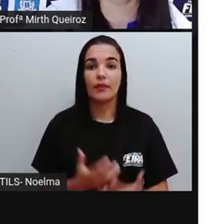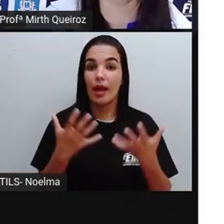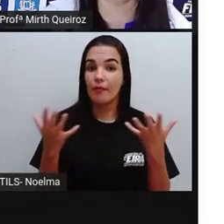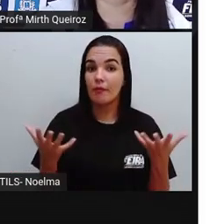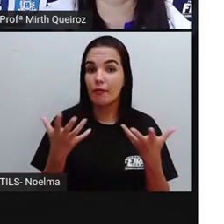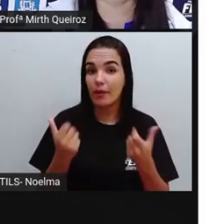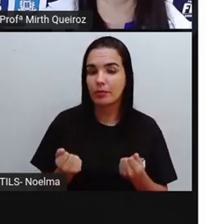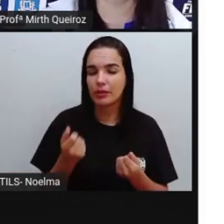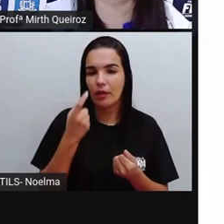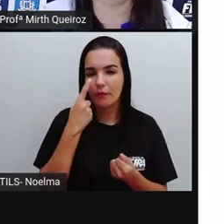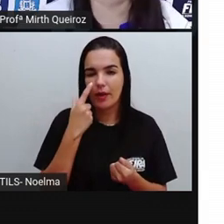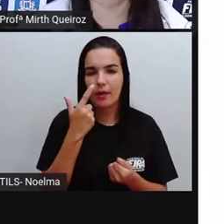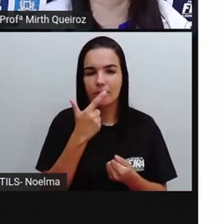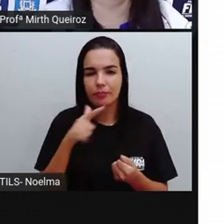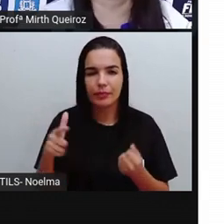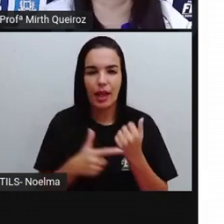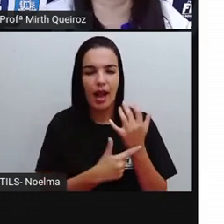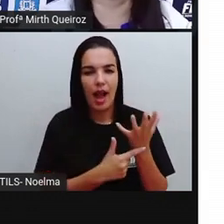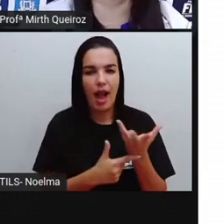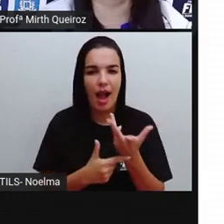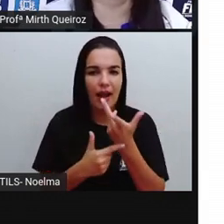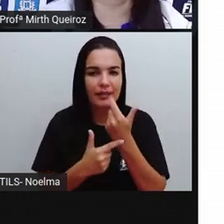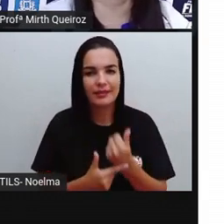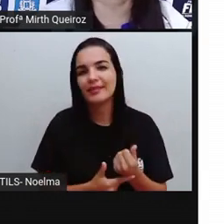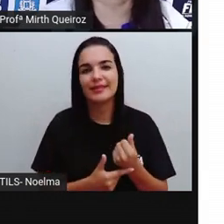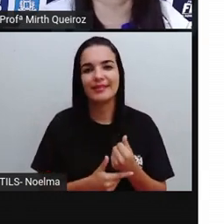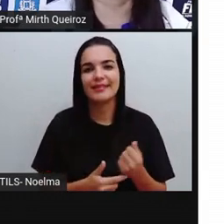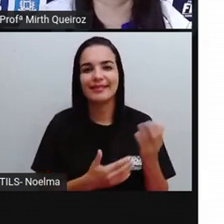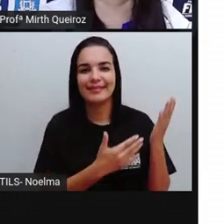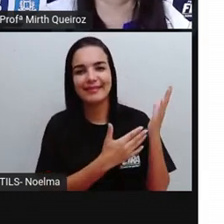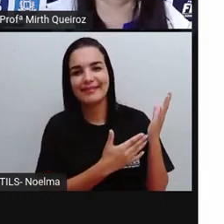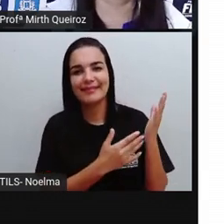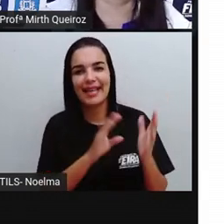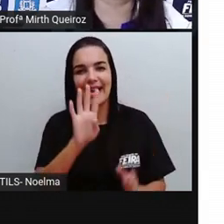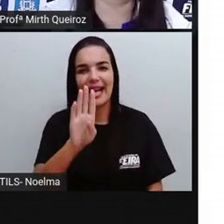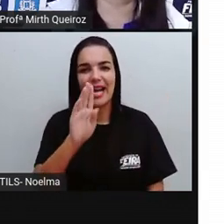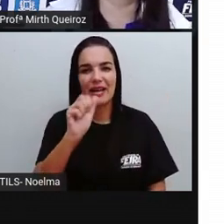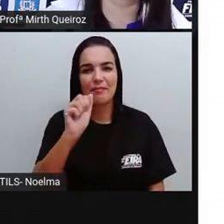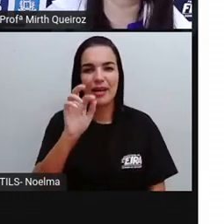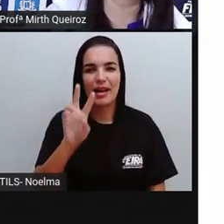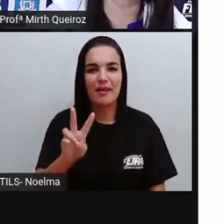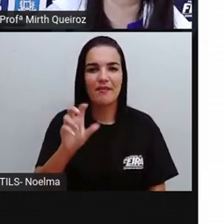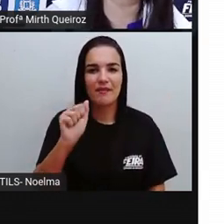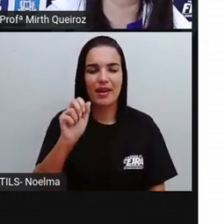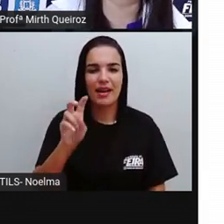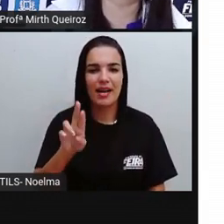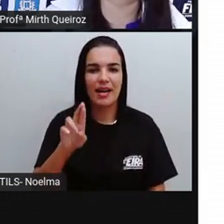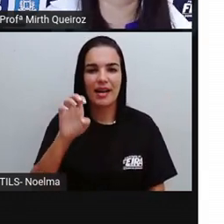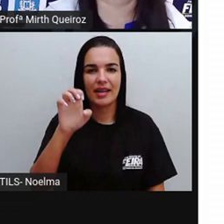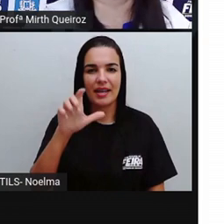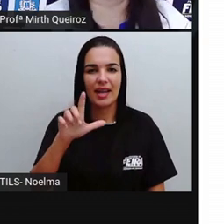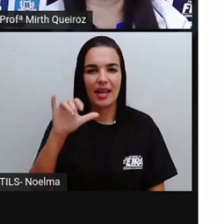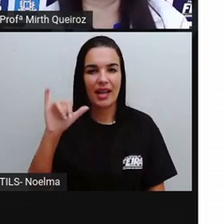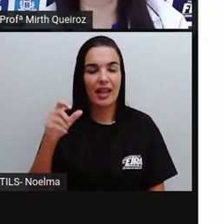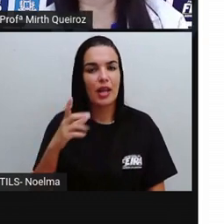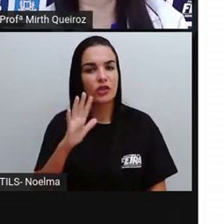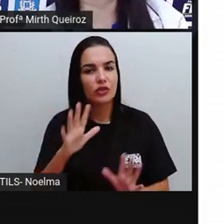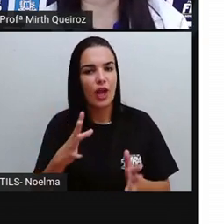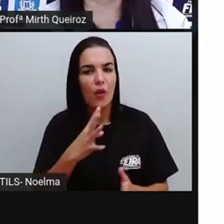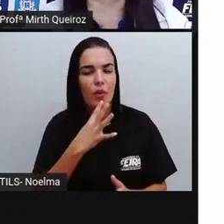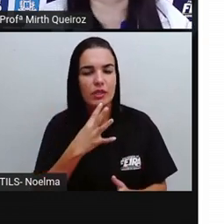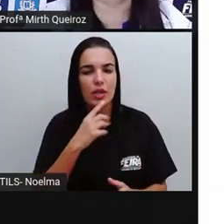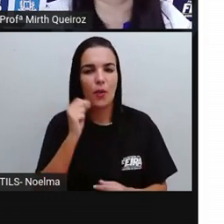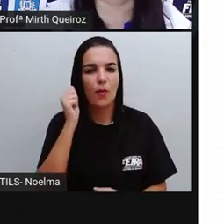Vamos apreciar mais uma arte de Baravelli? Vocês que já conheceram aí um pouquinho de Anita Mafalte,